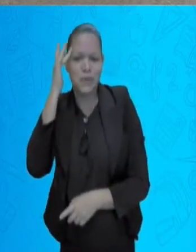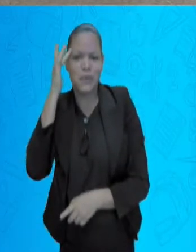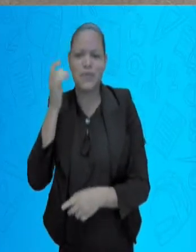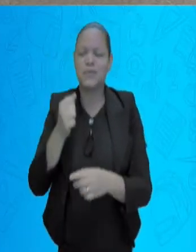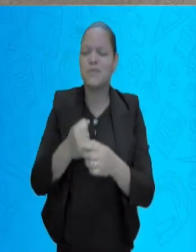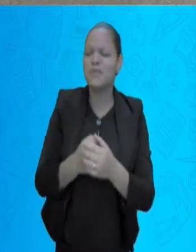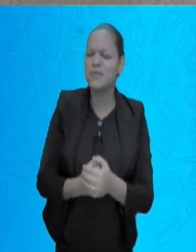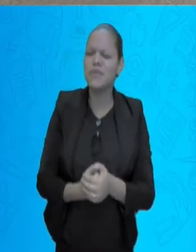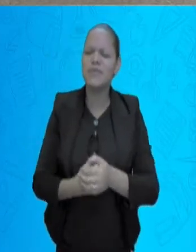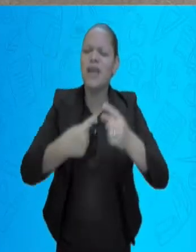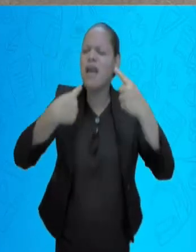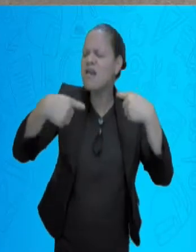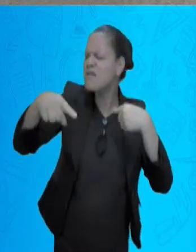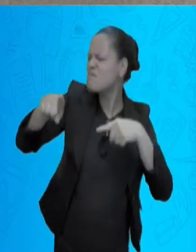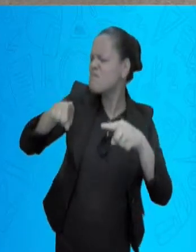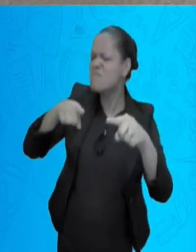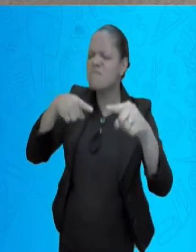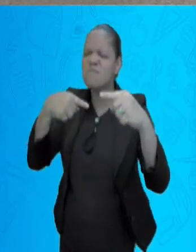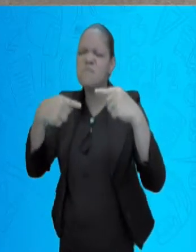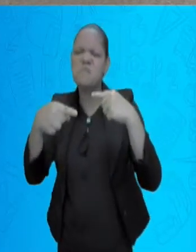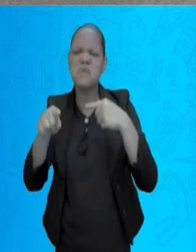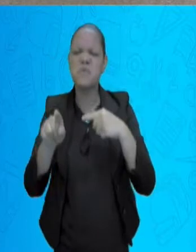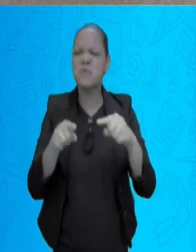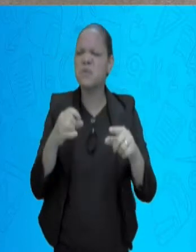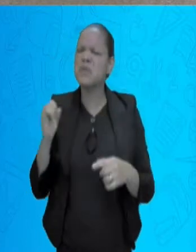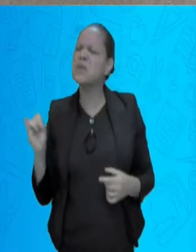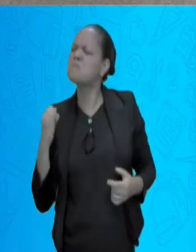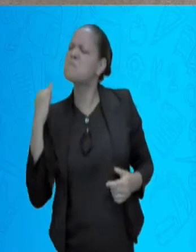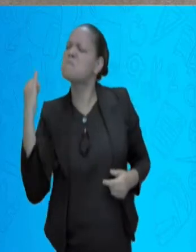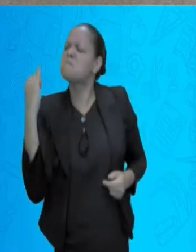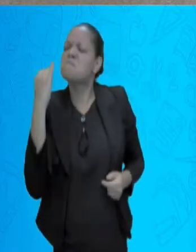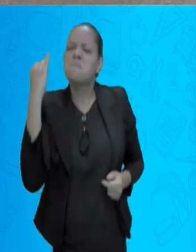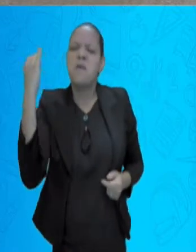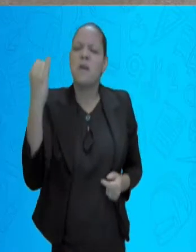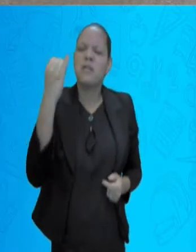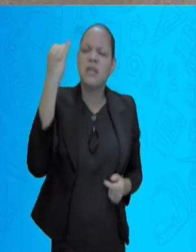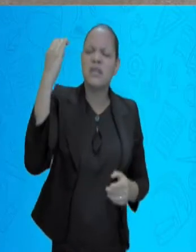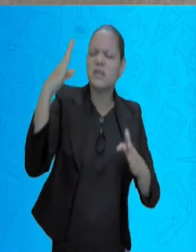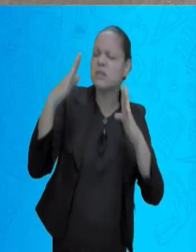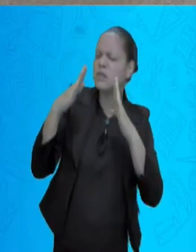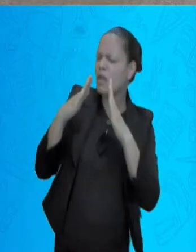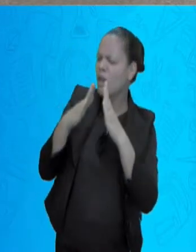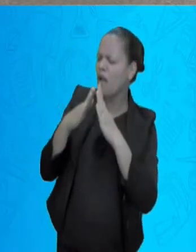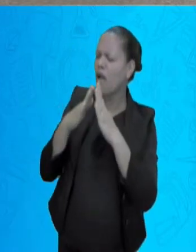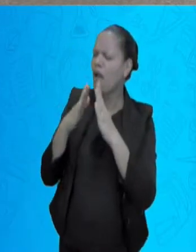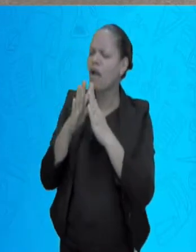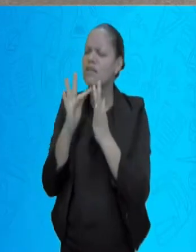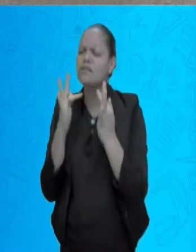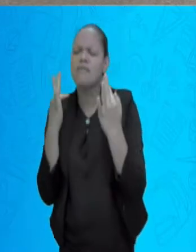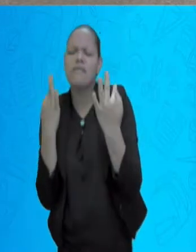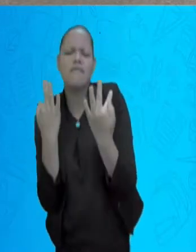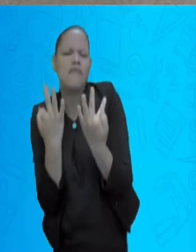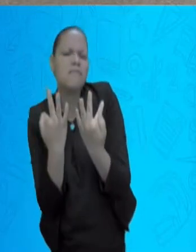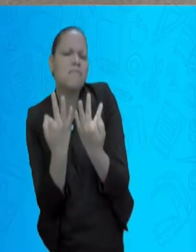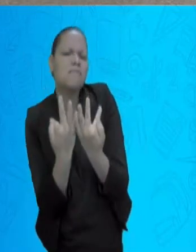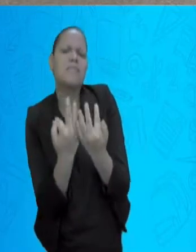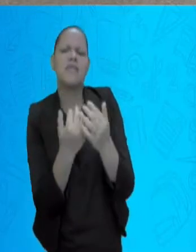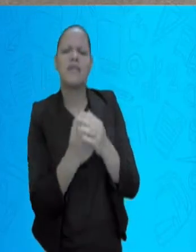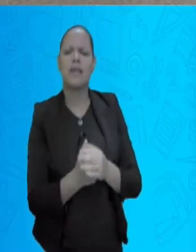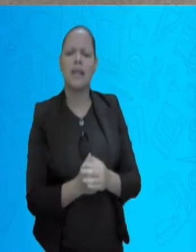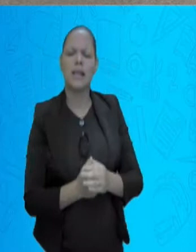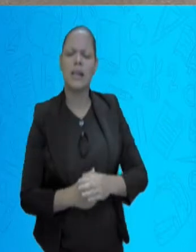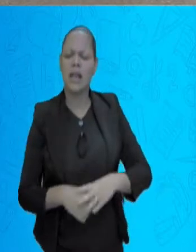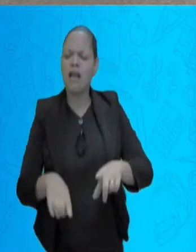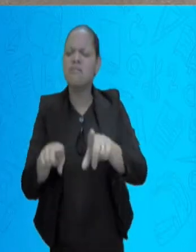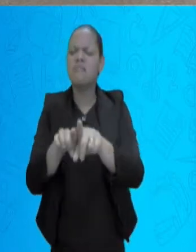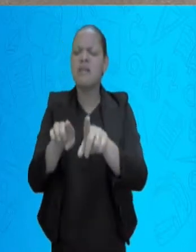de comunicação, na escola, dentro dos nossos lares. A música, a